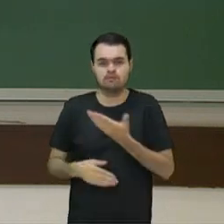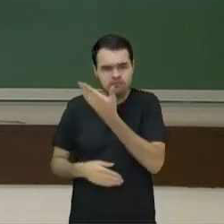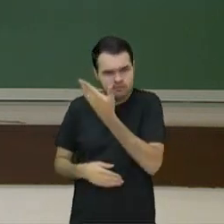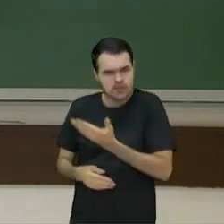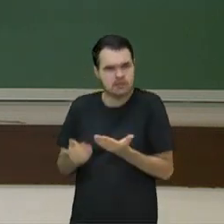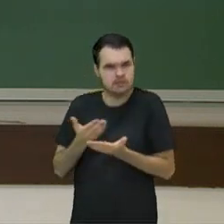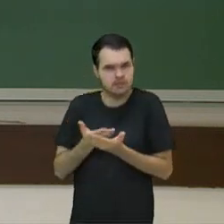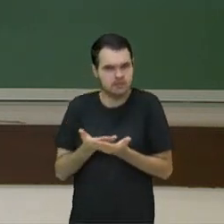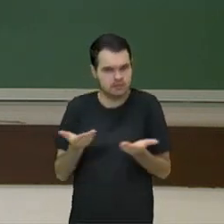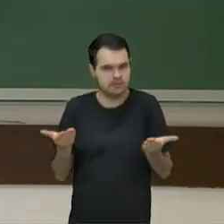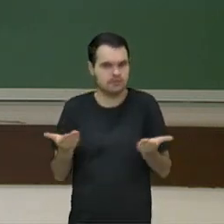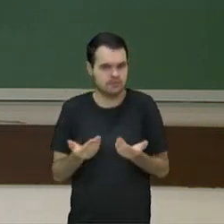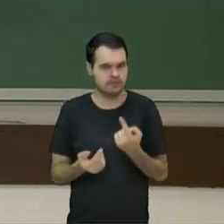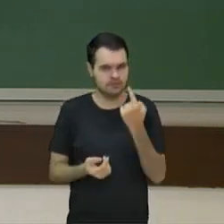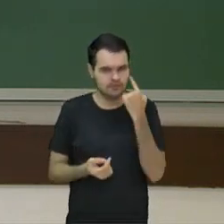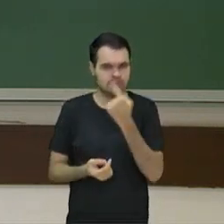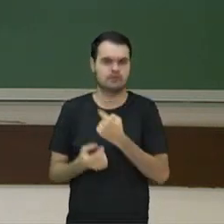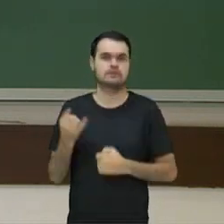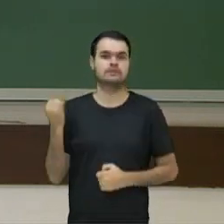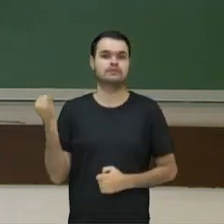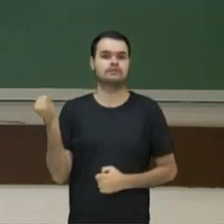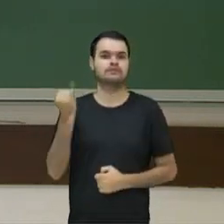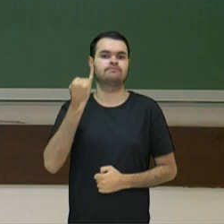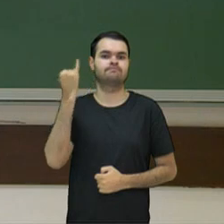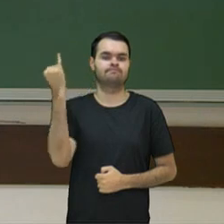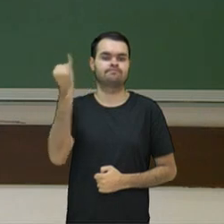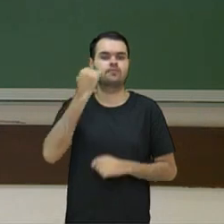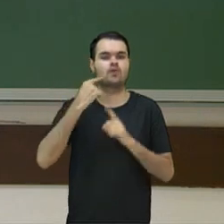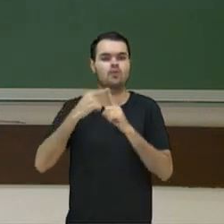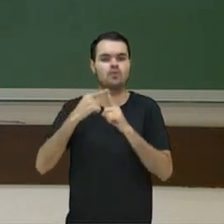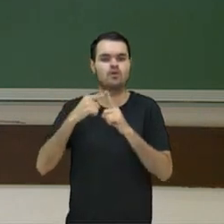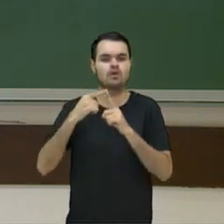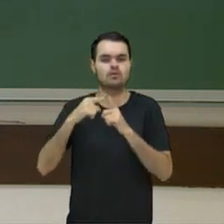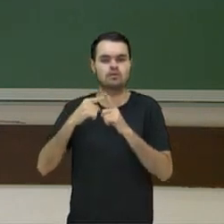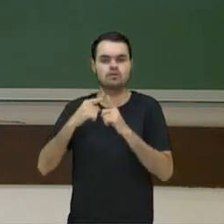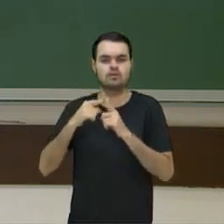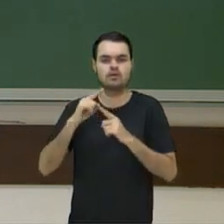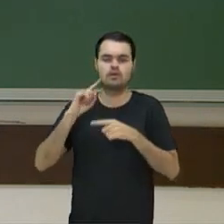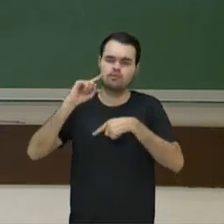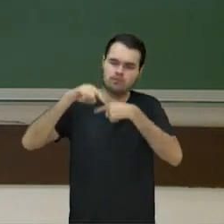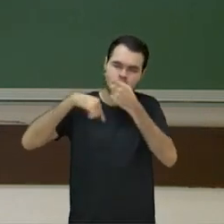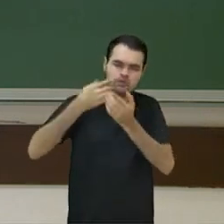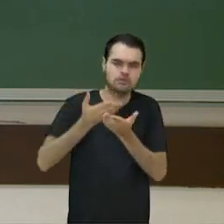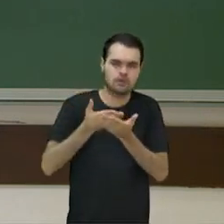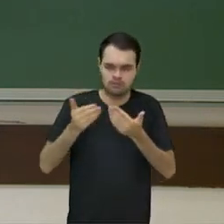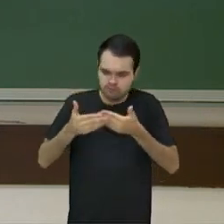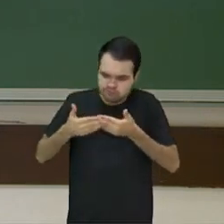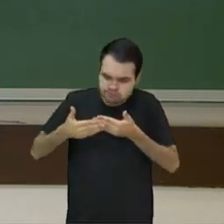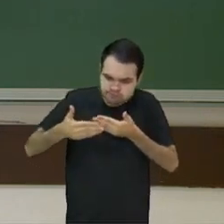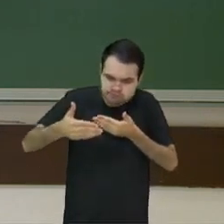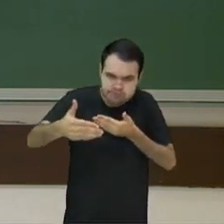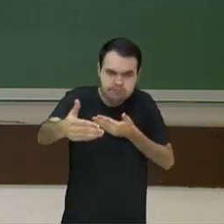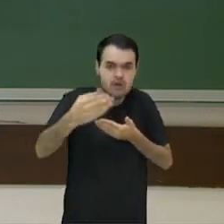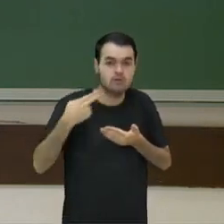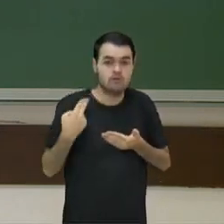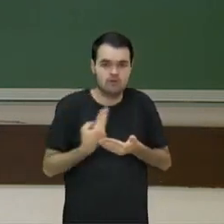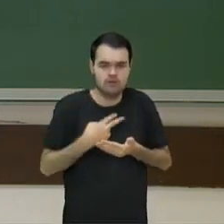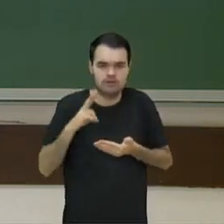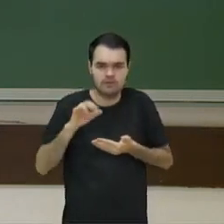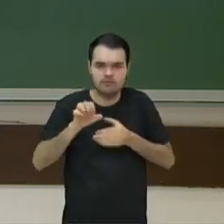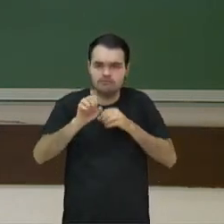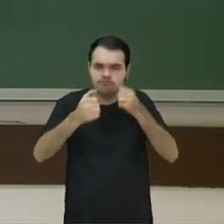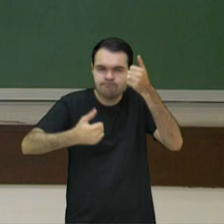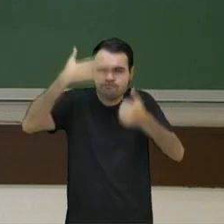essa nossa aula de hoje aqui foi muito importante, porque em seguida, na sequência, nós vamos nos aprofundar um pouquinho, né,